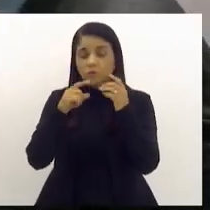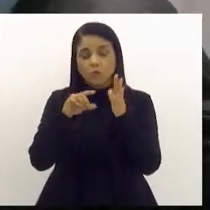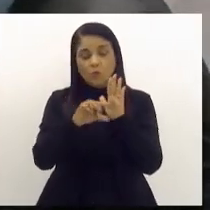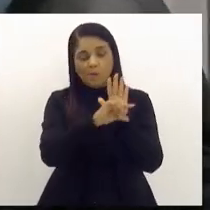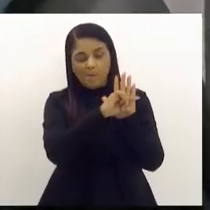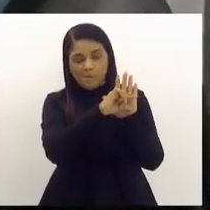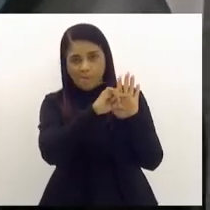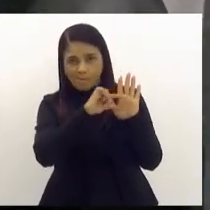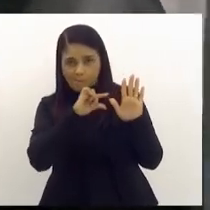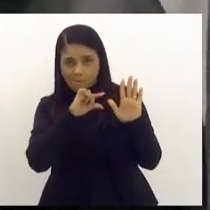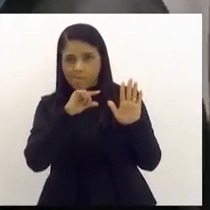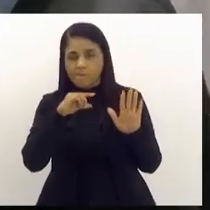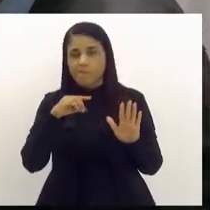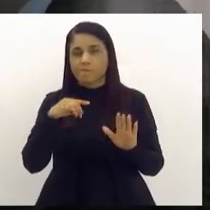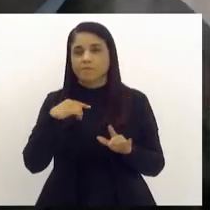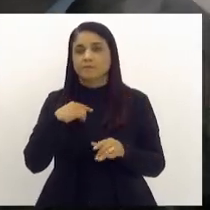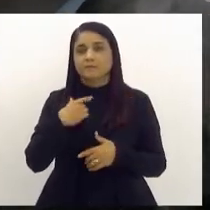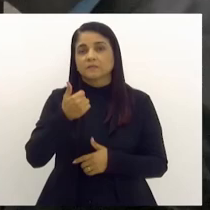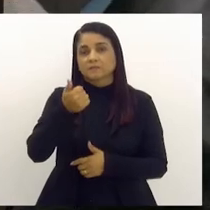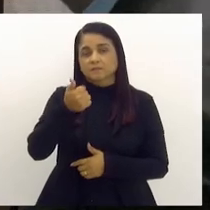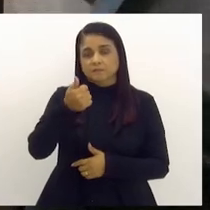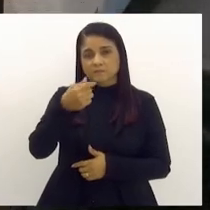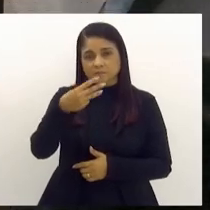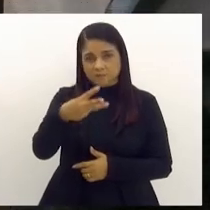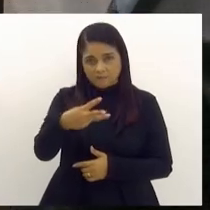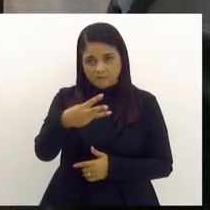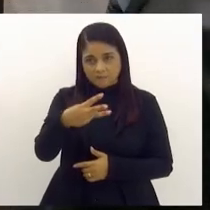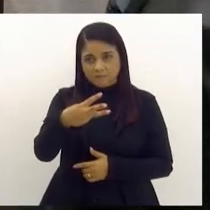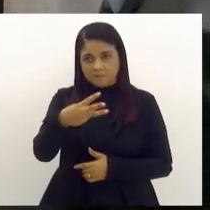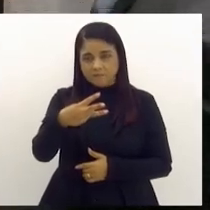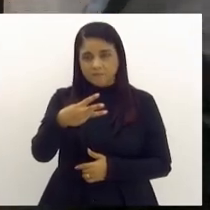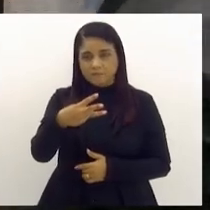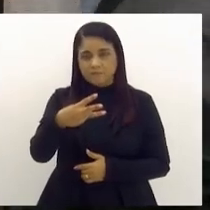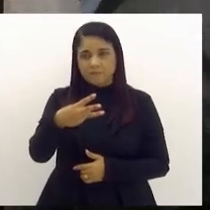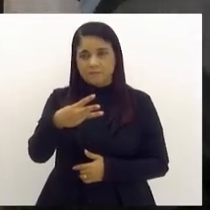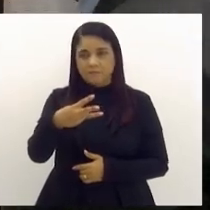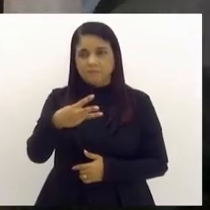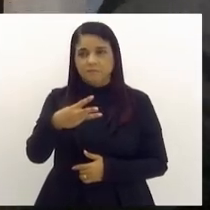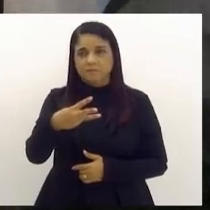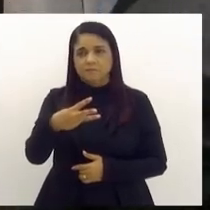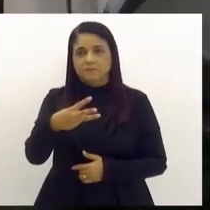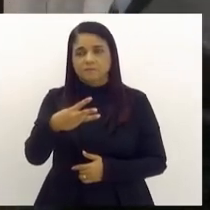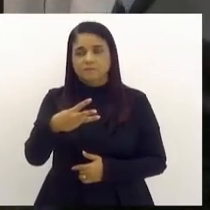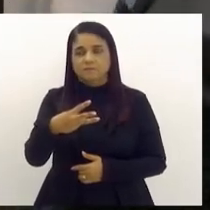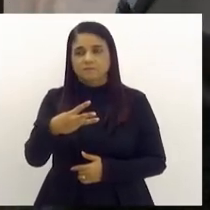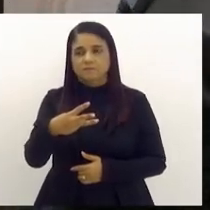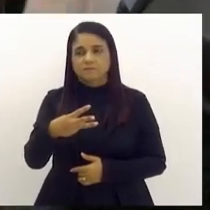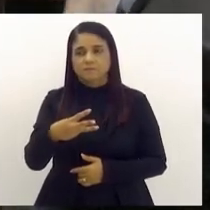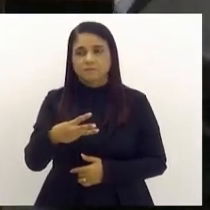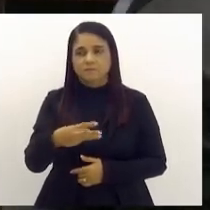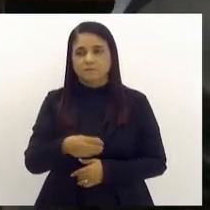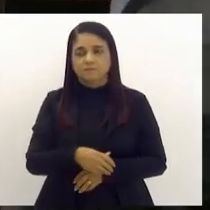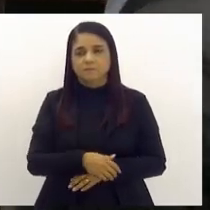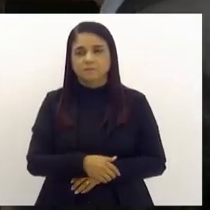parágrafo 13. O parágrafo 13...